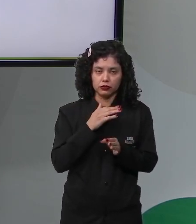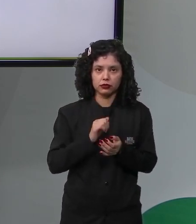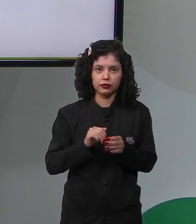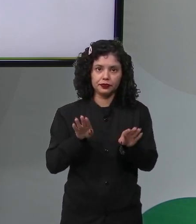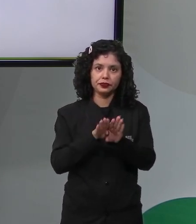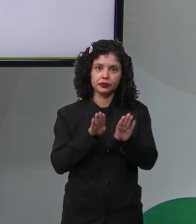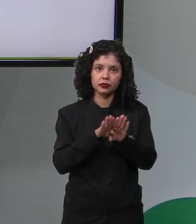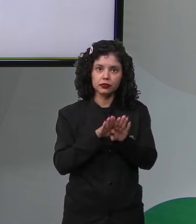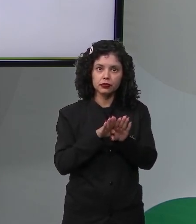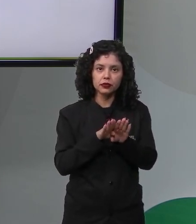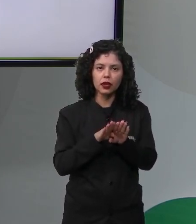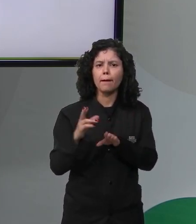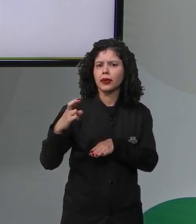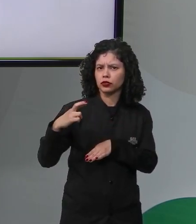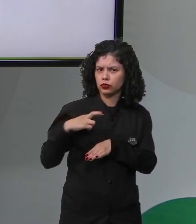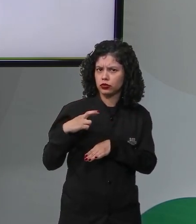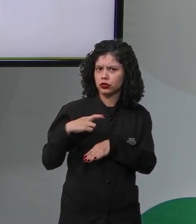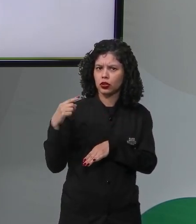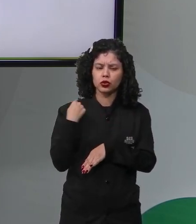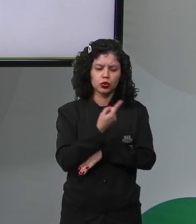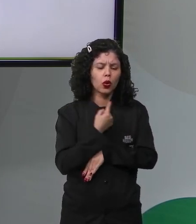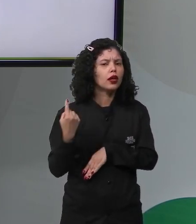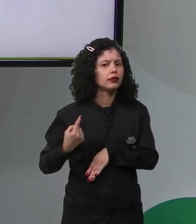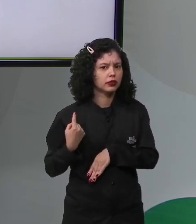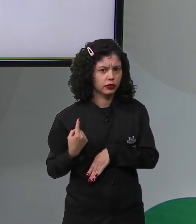nossas particularidades, nossas